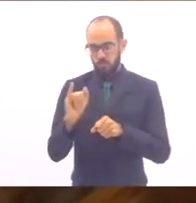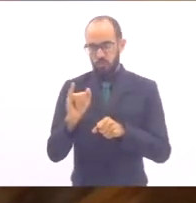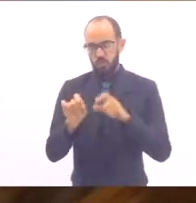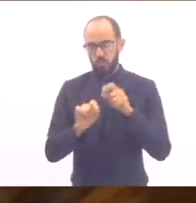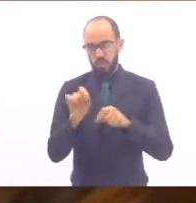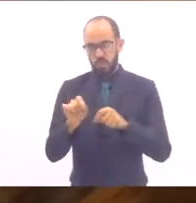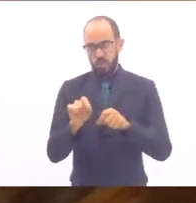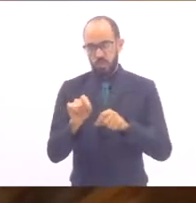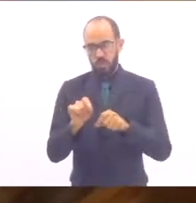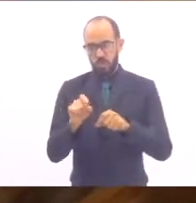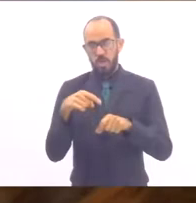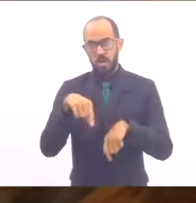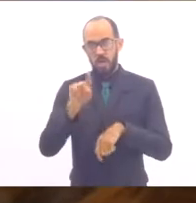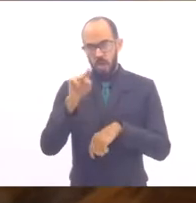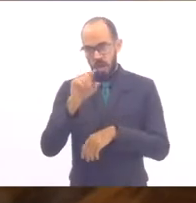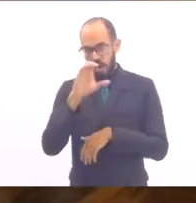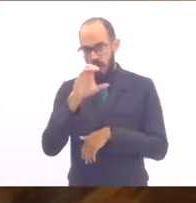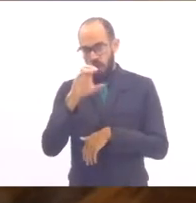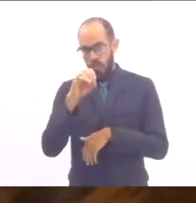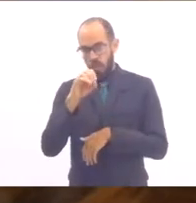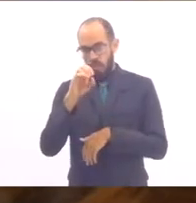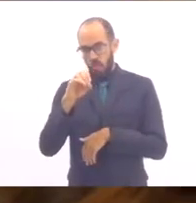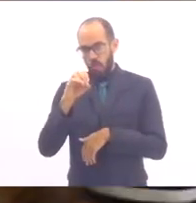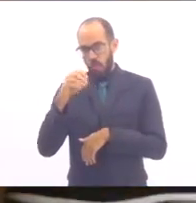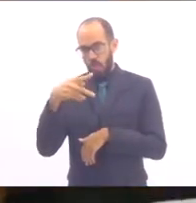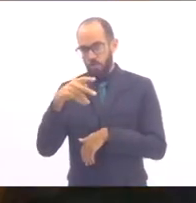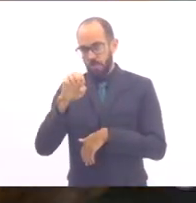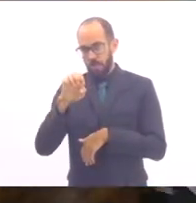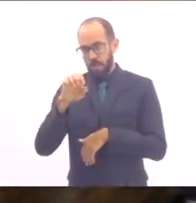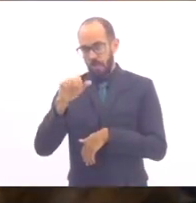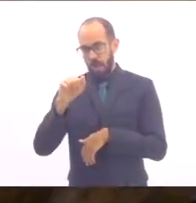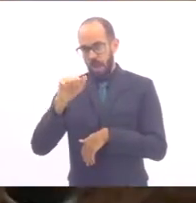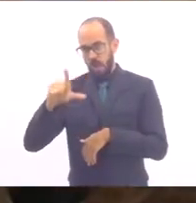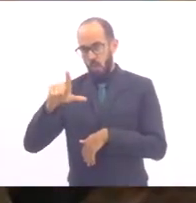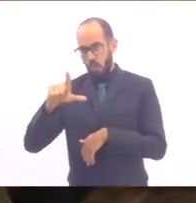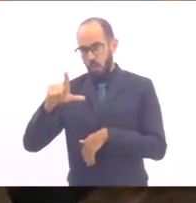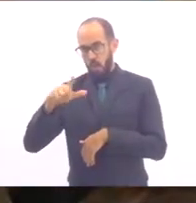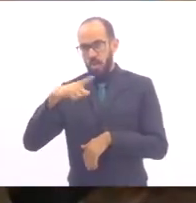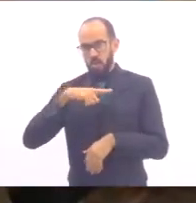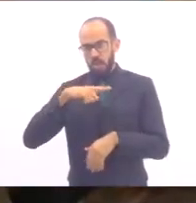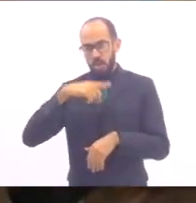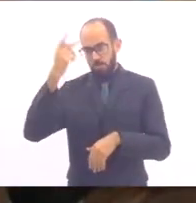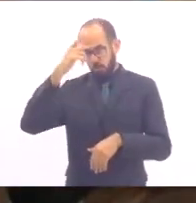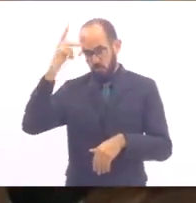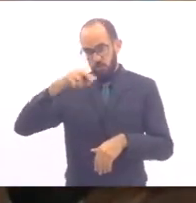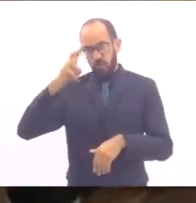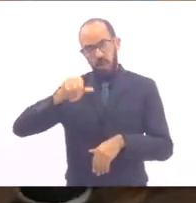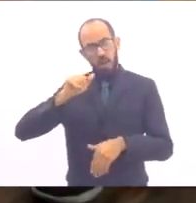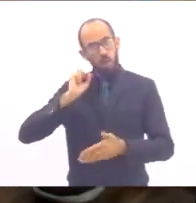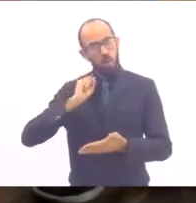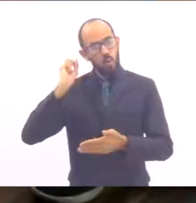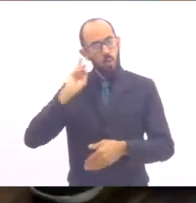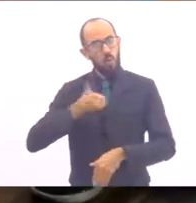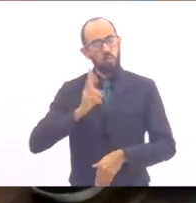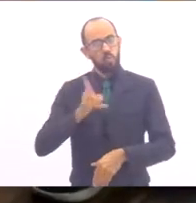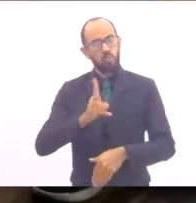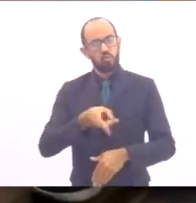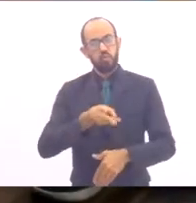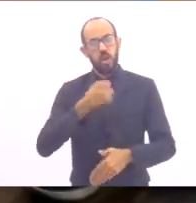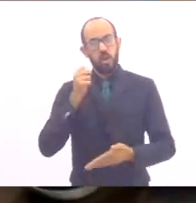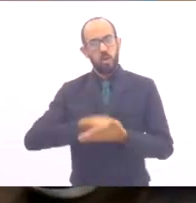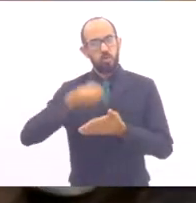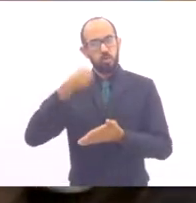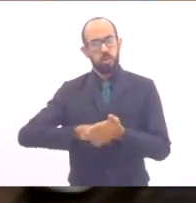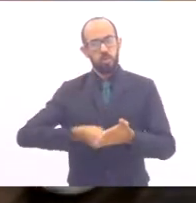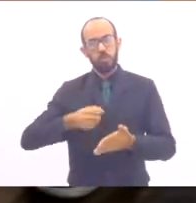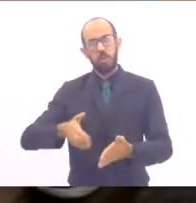na Copical e dentro da RAC tem pessoas que vão continuar lutando. Claro, com certeza. Tá? Então,